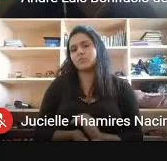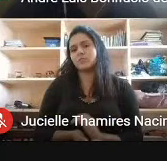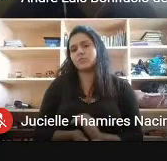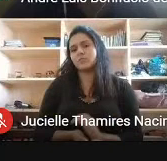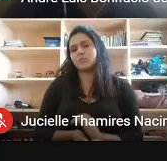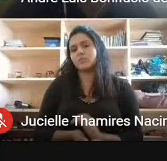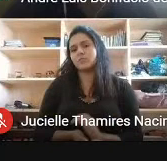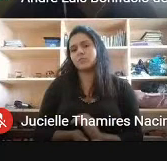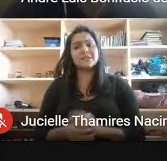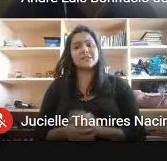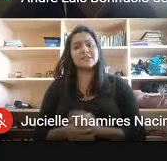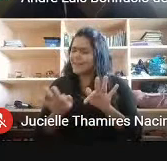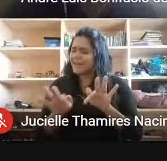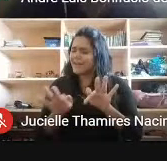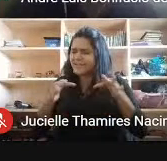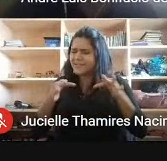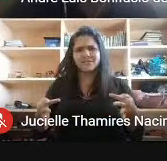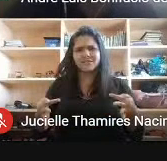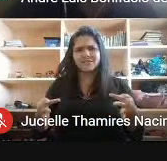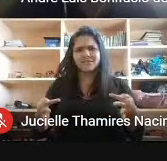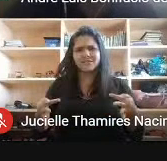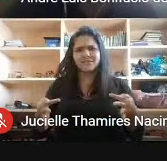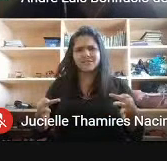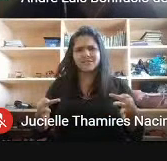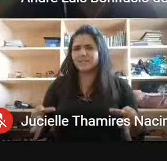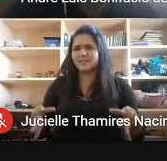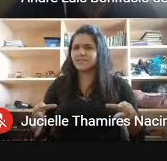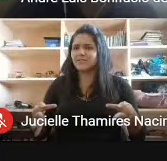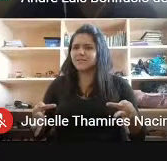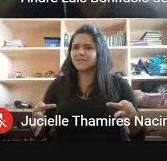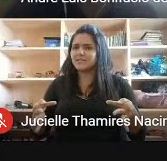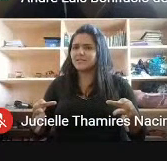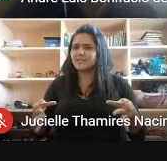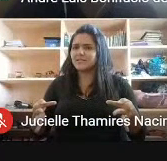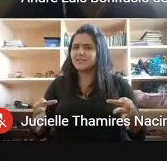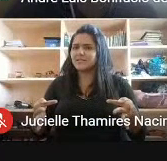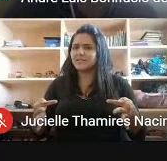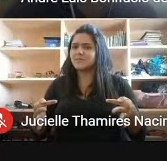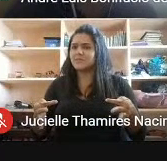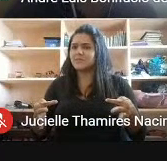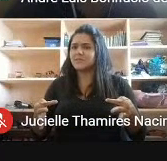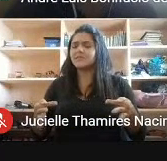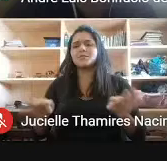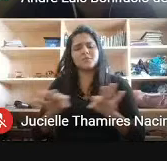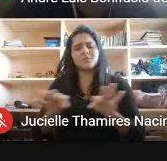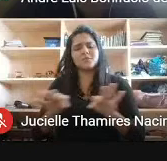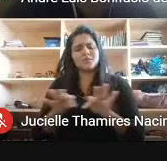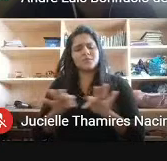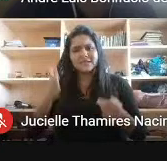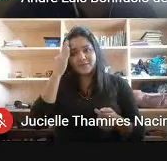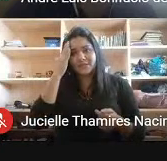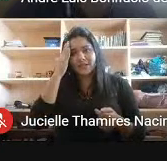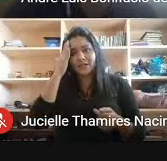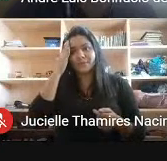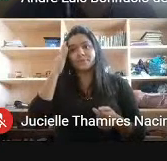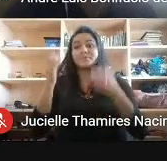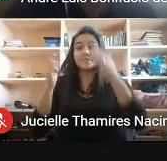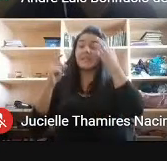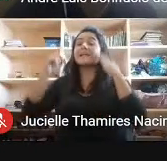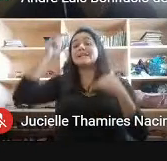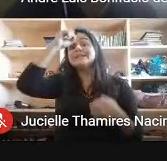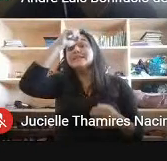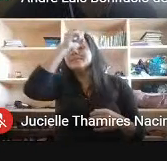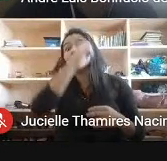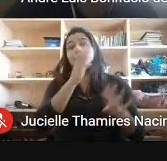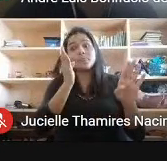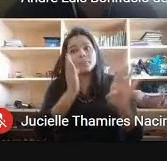ele é uma caixinha. Ele é uma caixinha de surpresa, porque ele não é um agravo fácil de lidar, porque